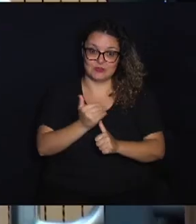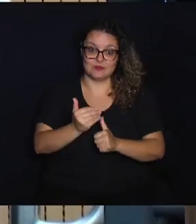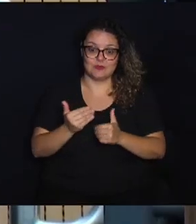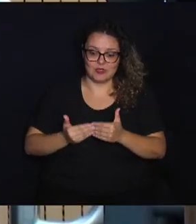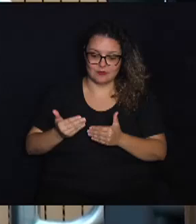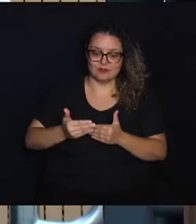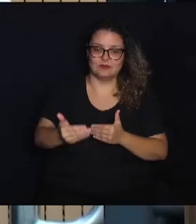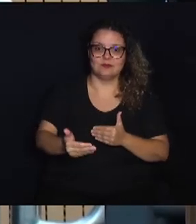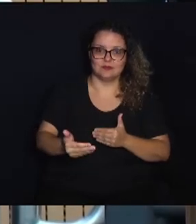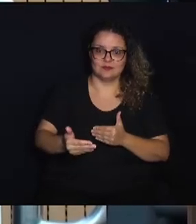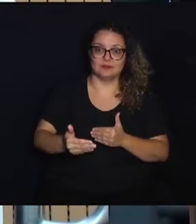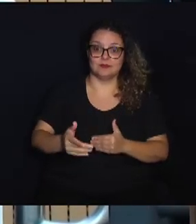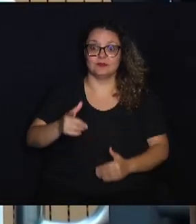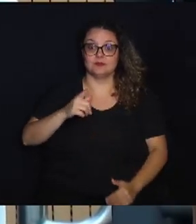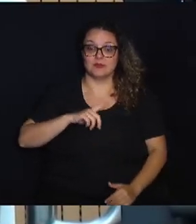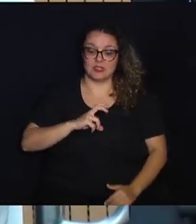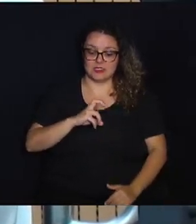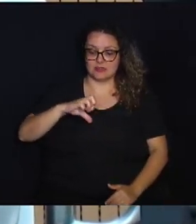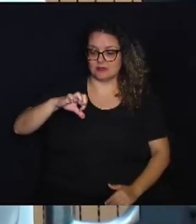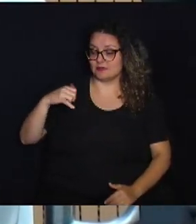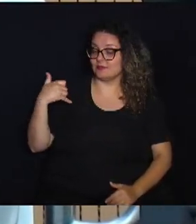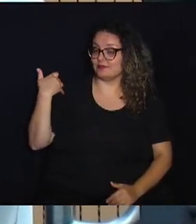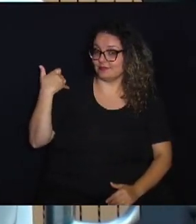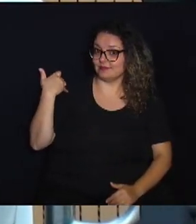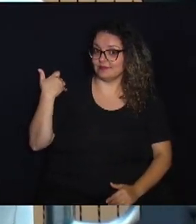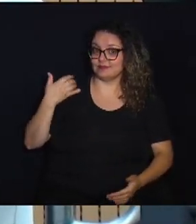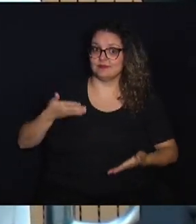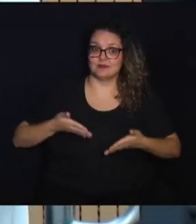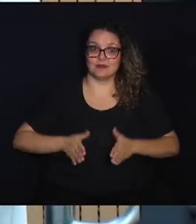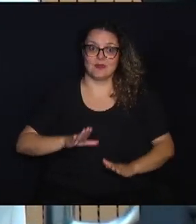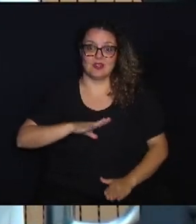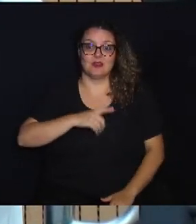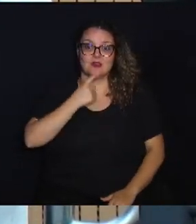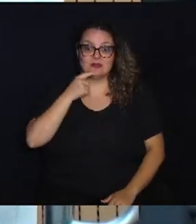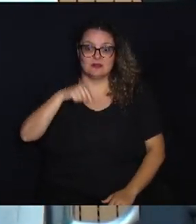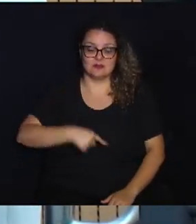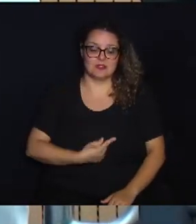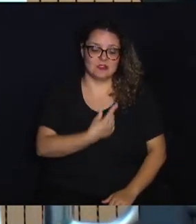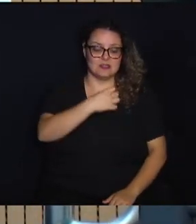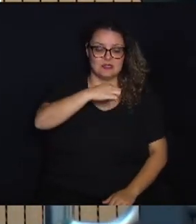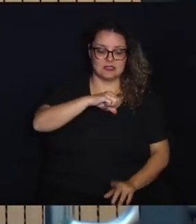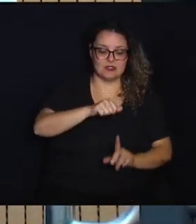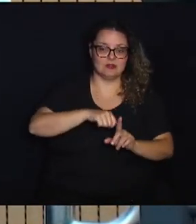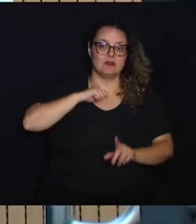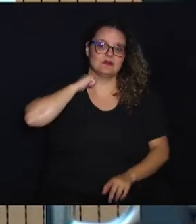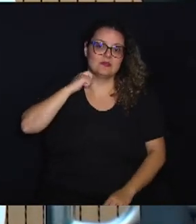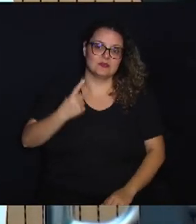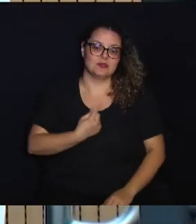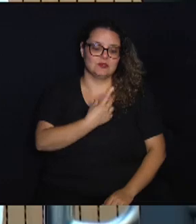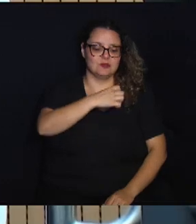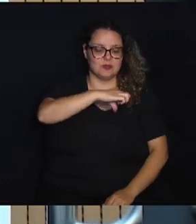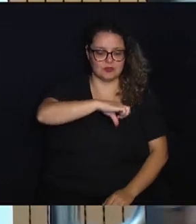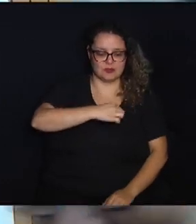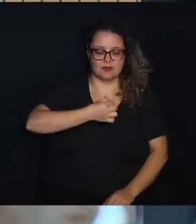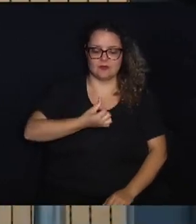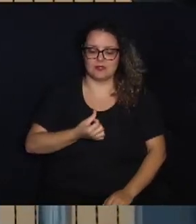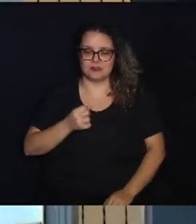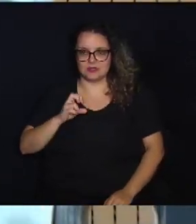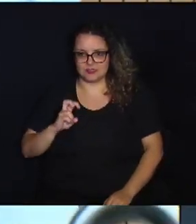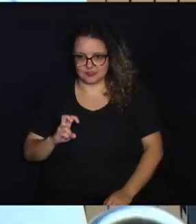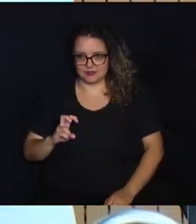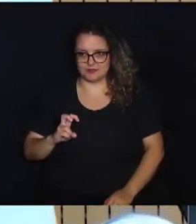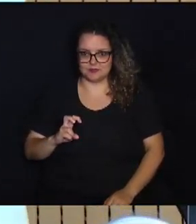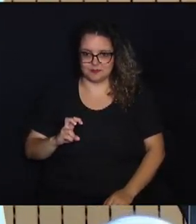consecutivo. Tem 59 anos. Nasceu em Campinas em 19 de abril de 1965